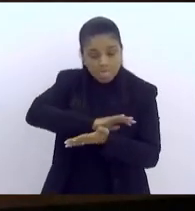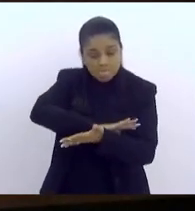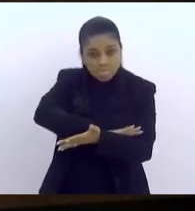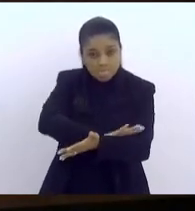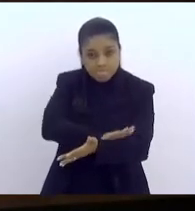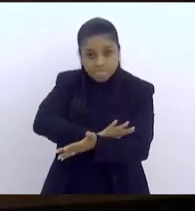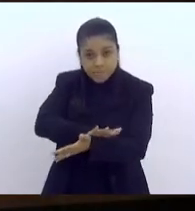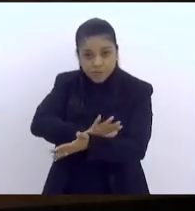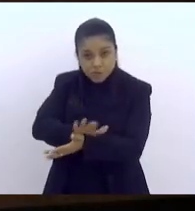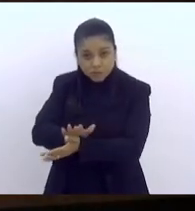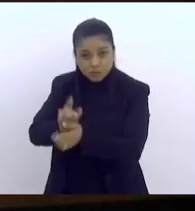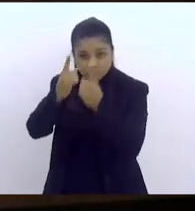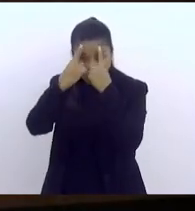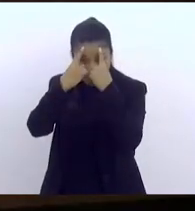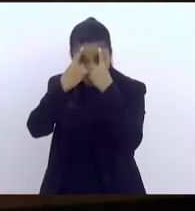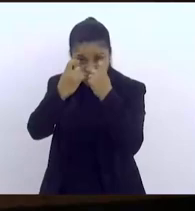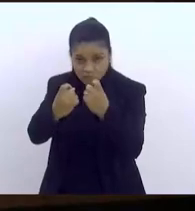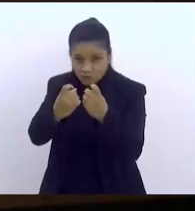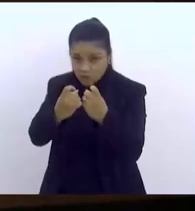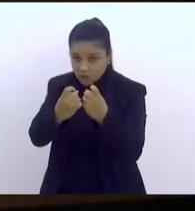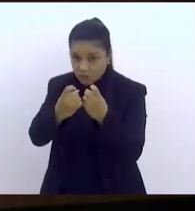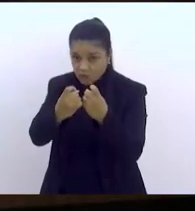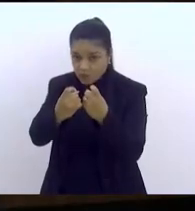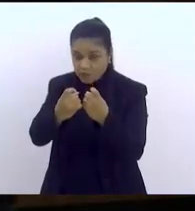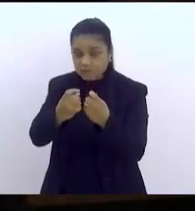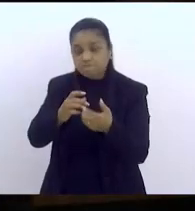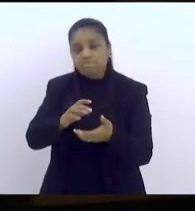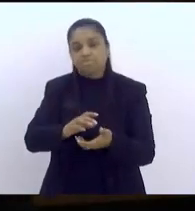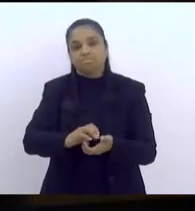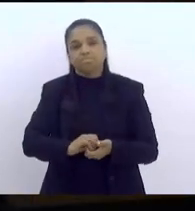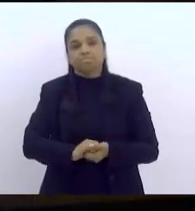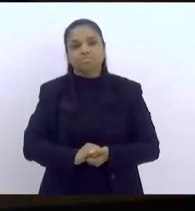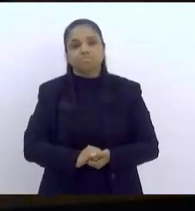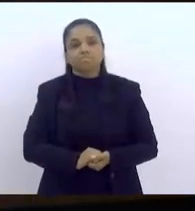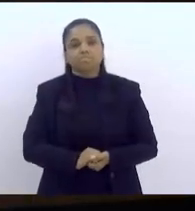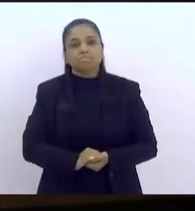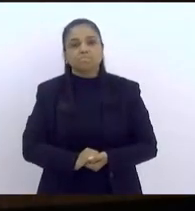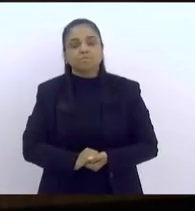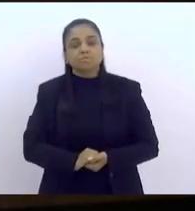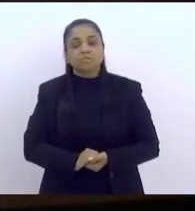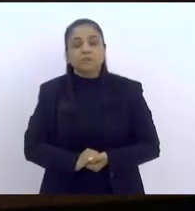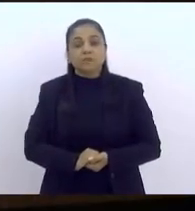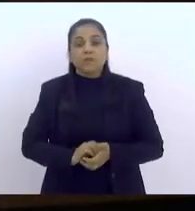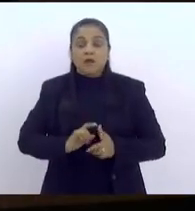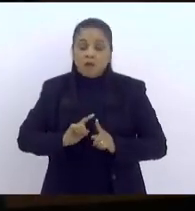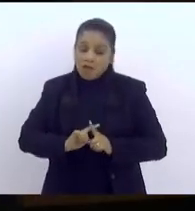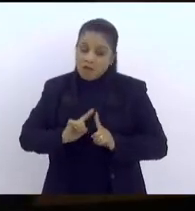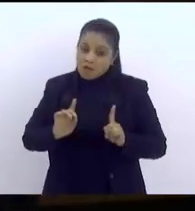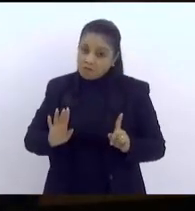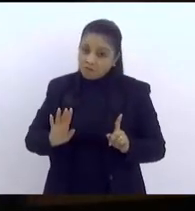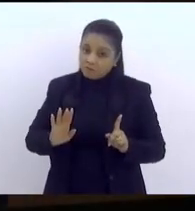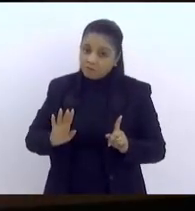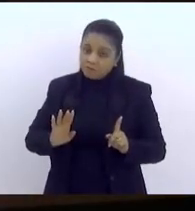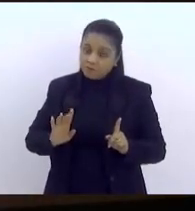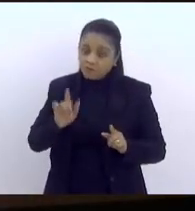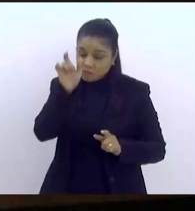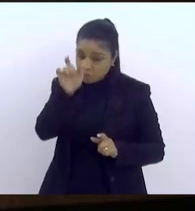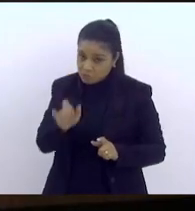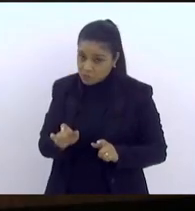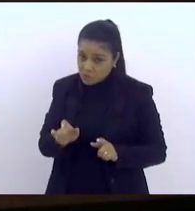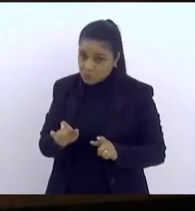preconceituosas e violentas. Preconceituosas e violências. Isto não quer dizer que aqueles que a